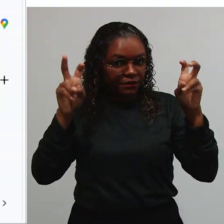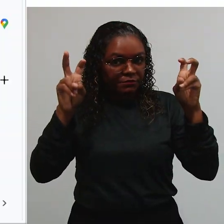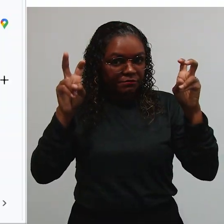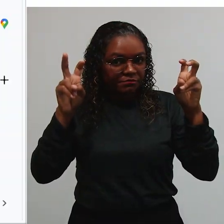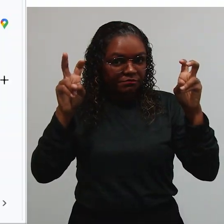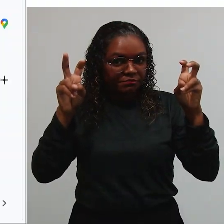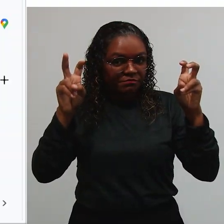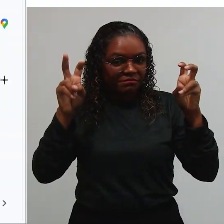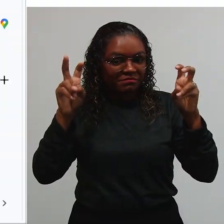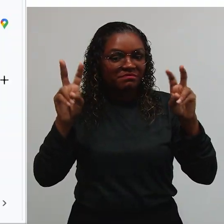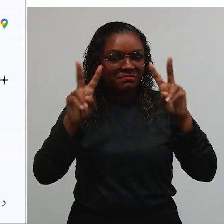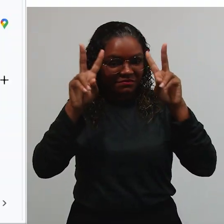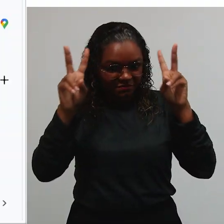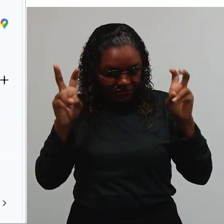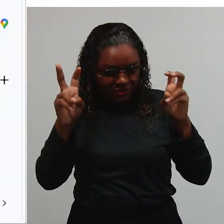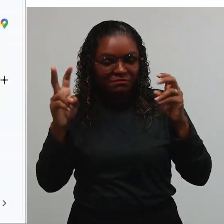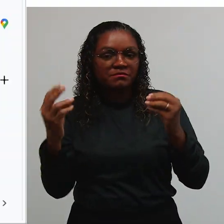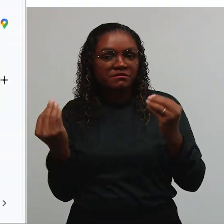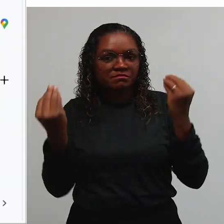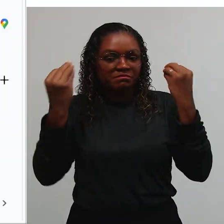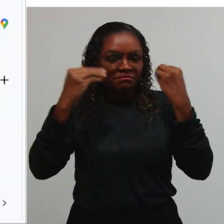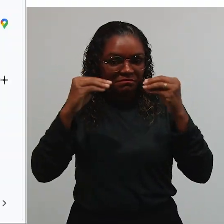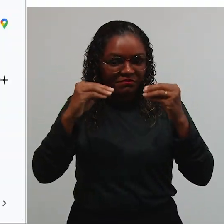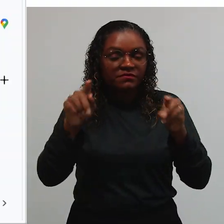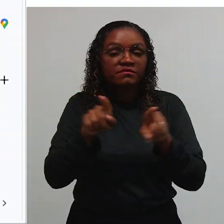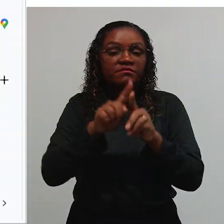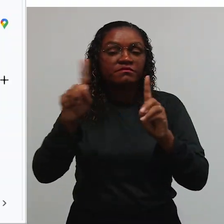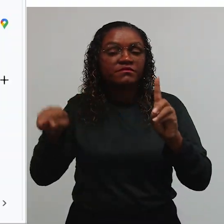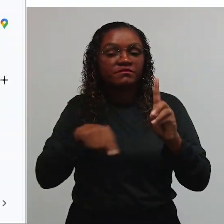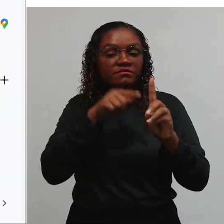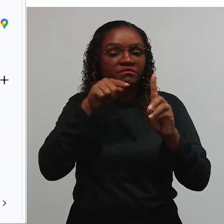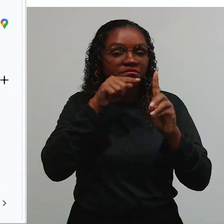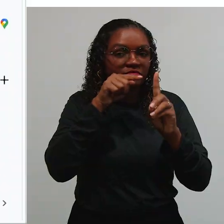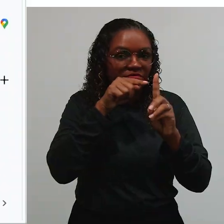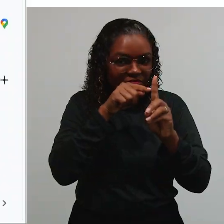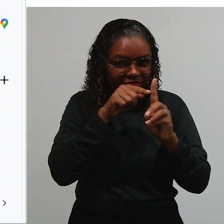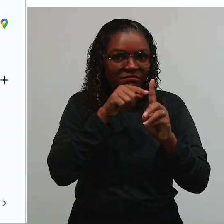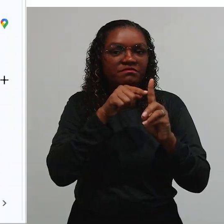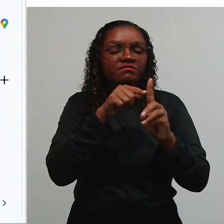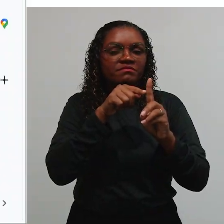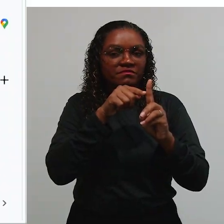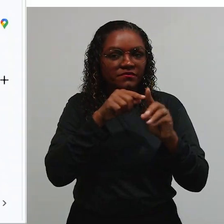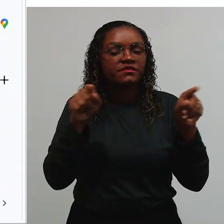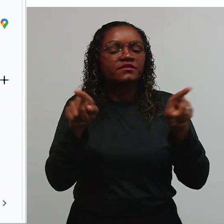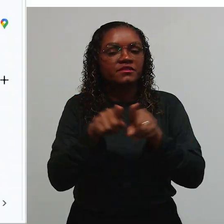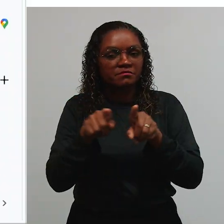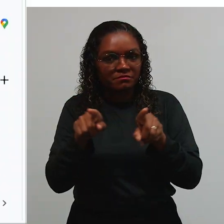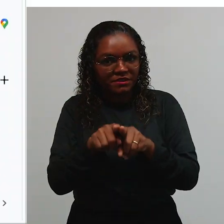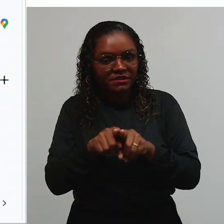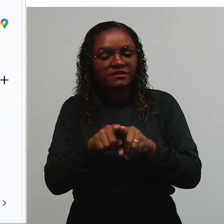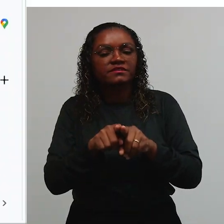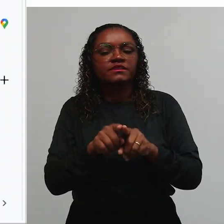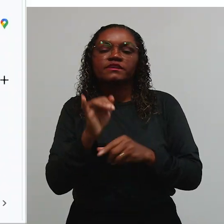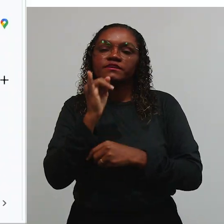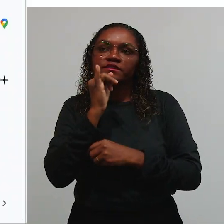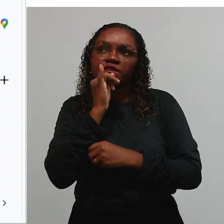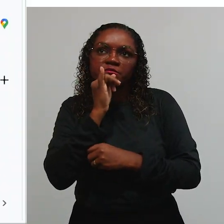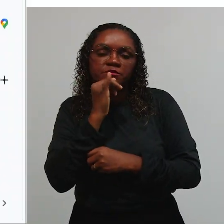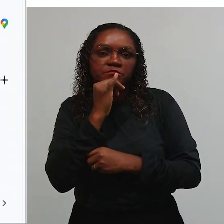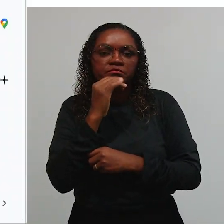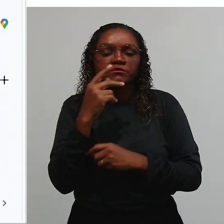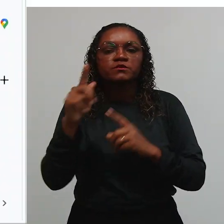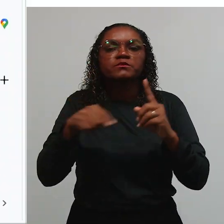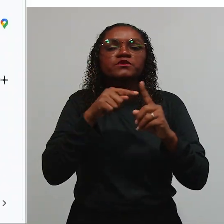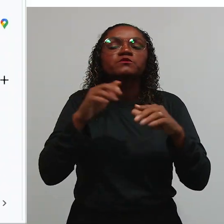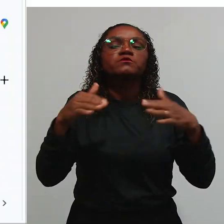que é a identidade docente nesse exemplo, os objetivos que você tinha estabelecido. Então, se o seu objetivo